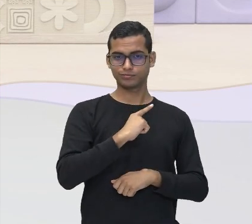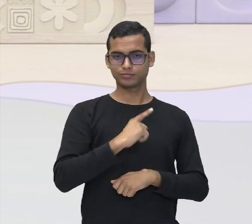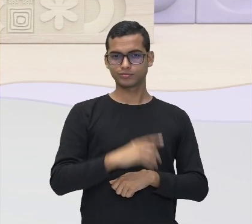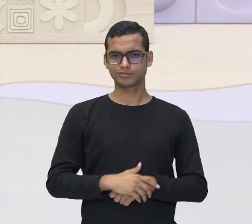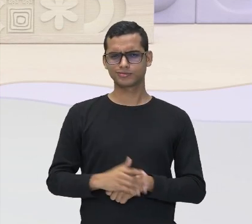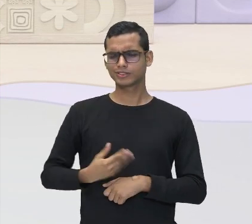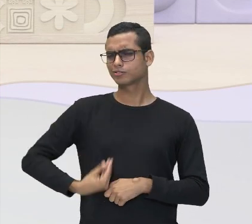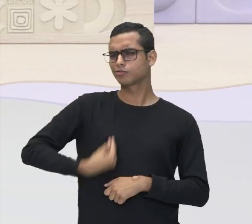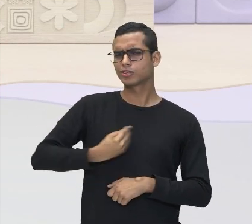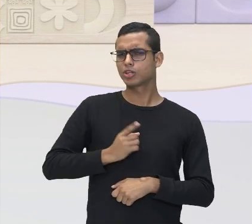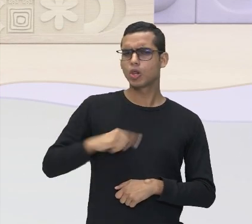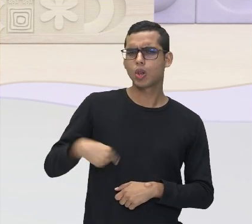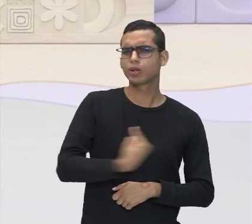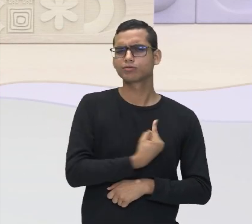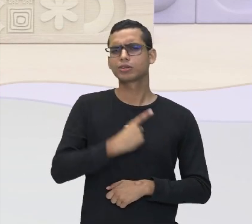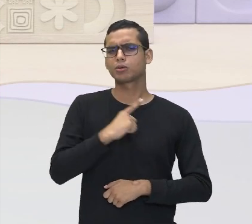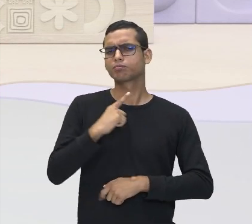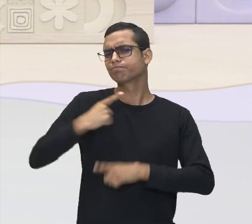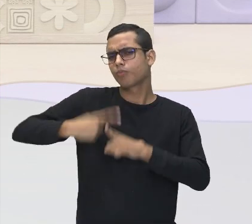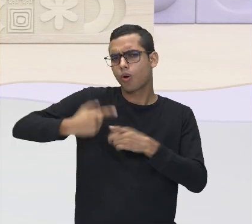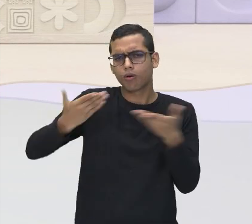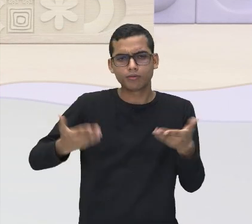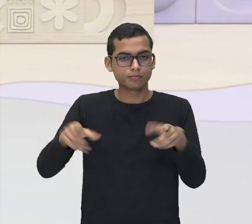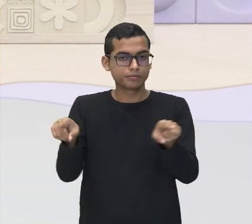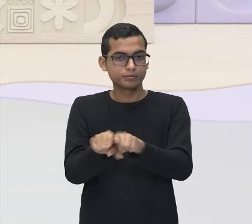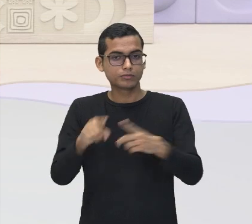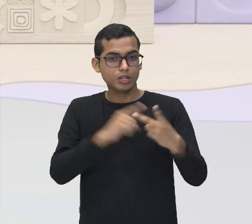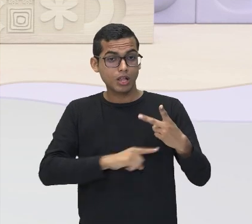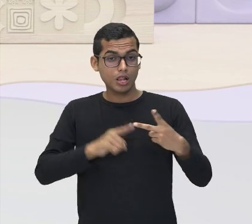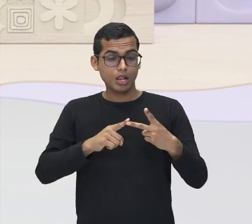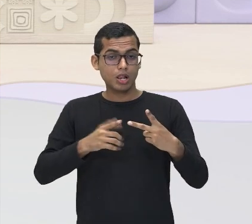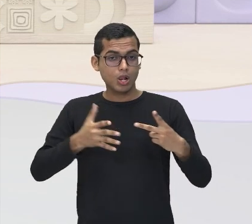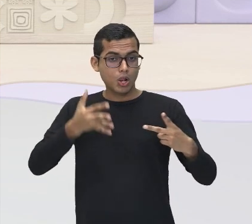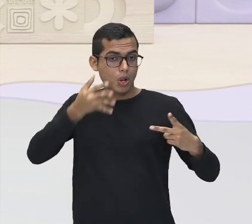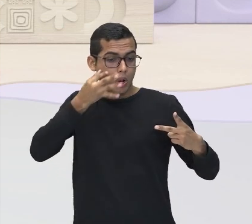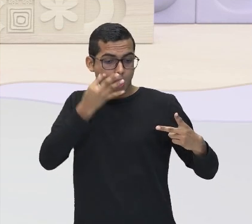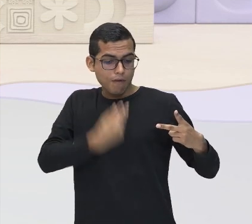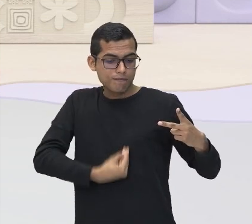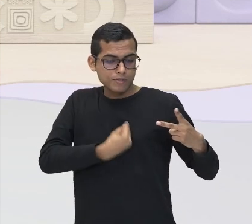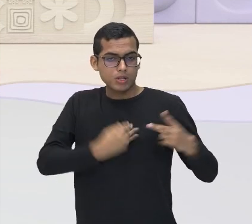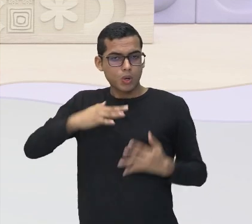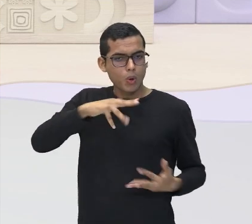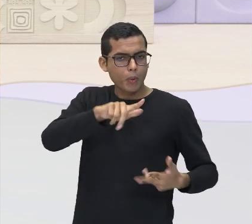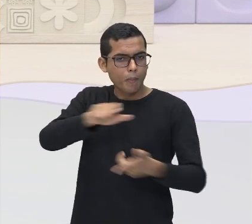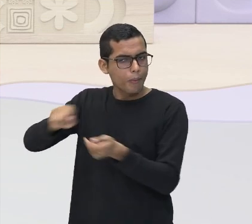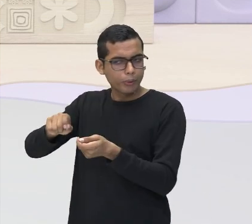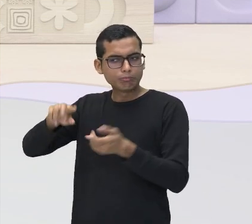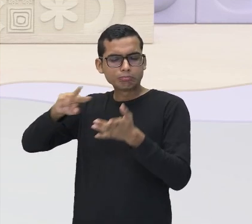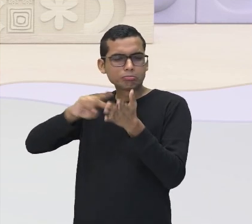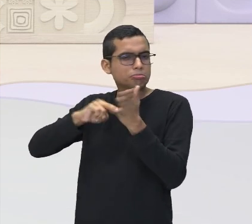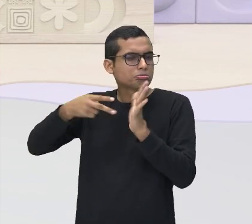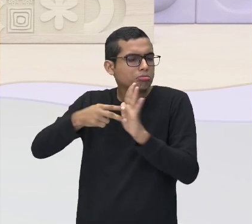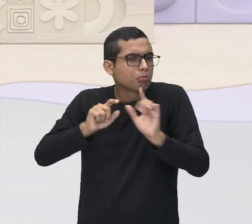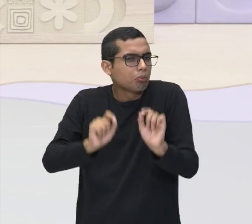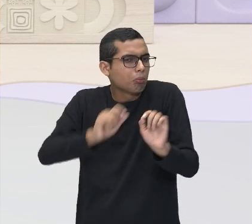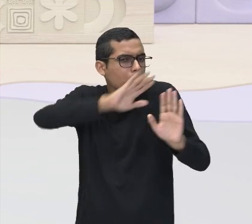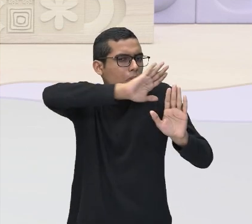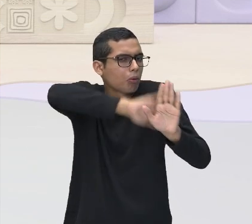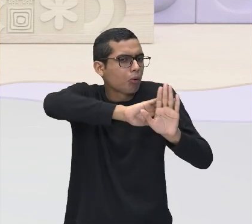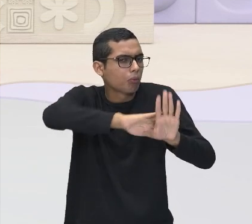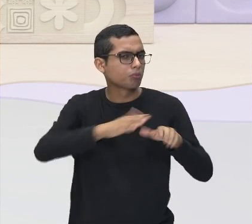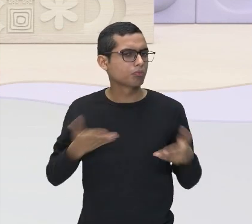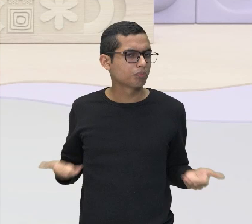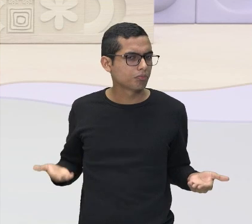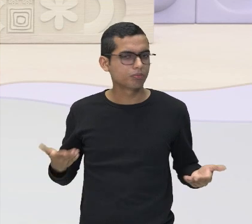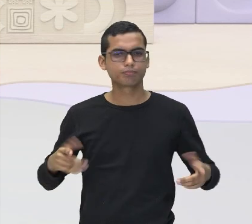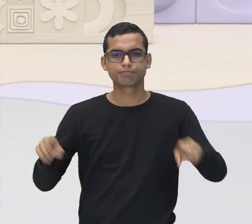existimos? Qual o significado de nossa presença no mundo? O que nos une?